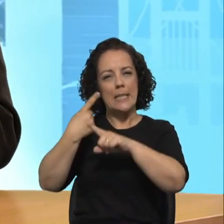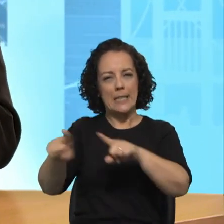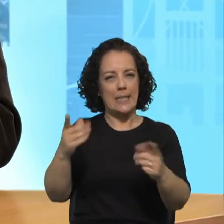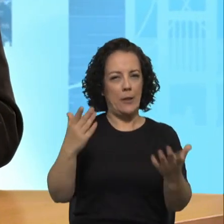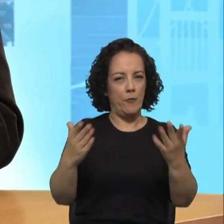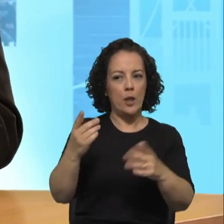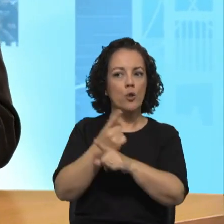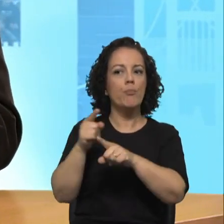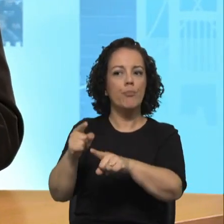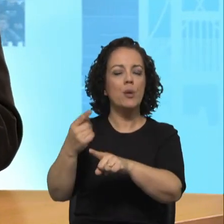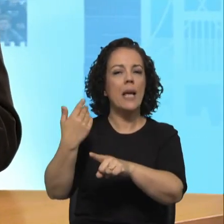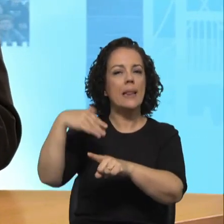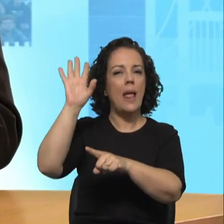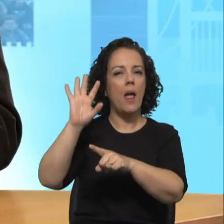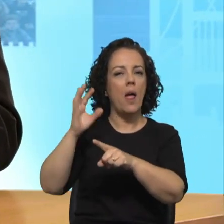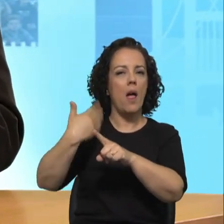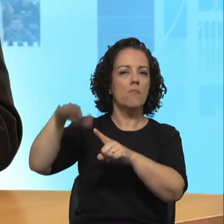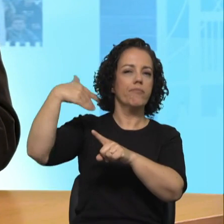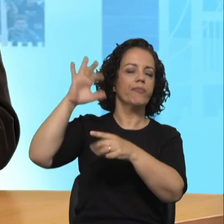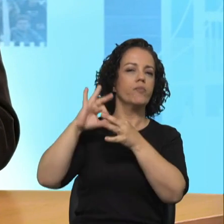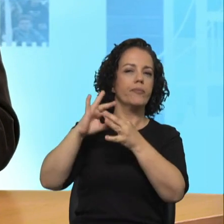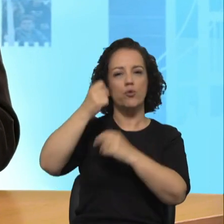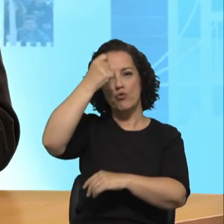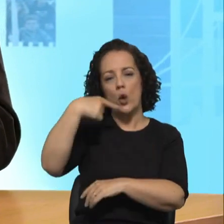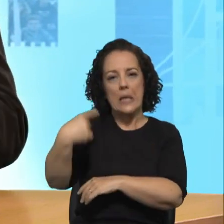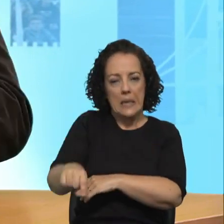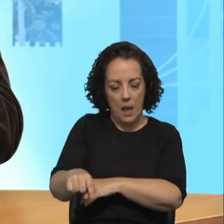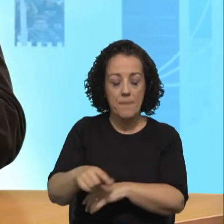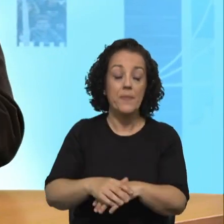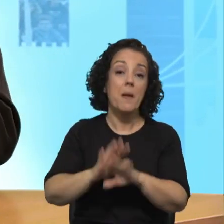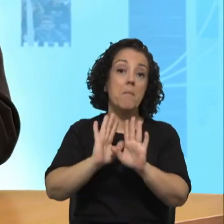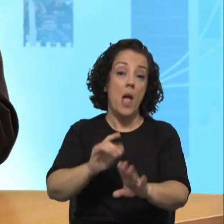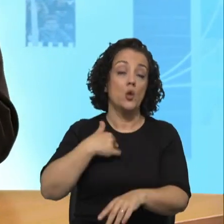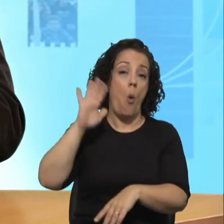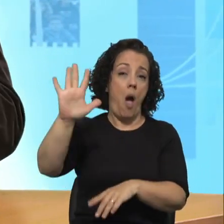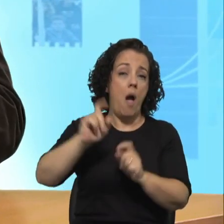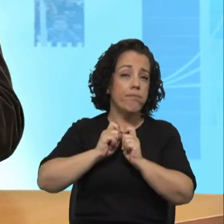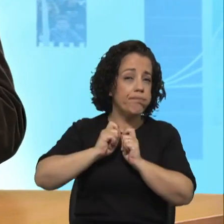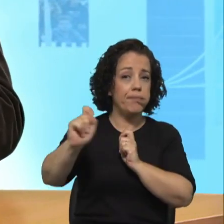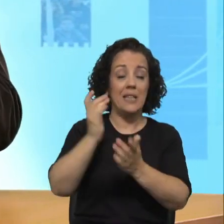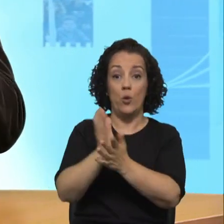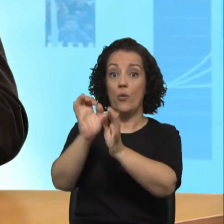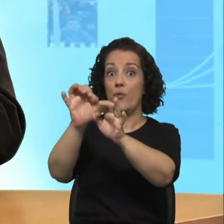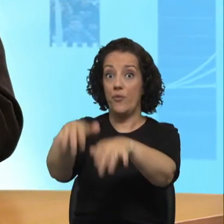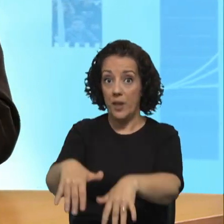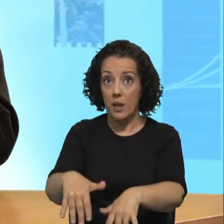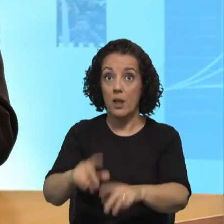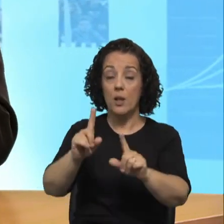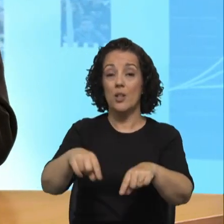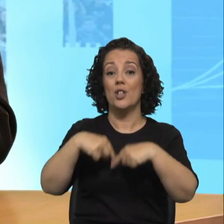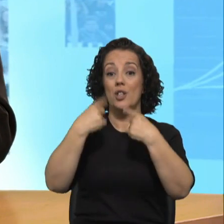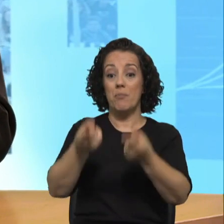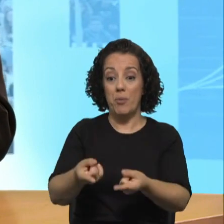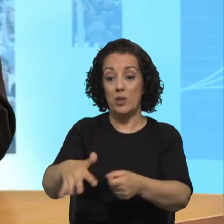quer dizer que a Igreja está presente e esteve até ao último momento, quando foi necessário retirar desses pontos